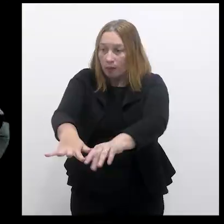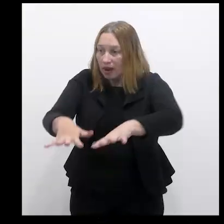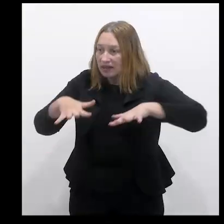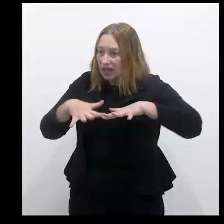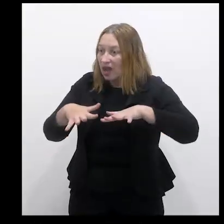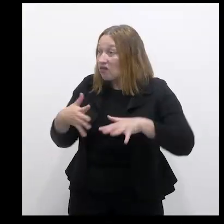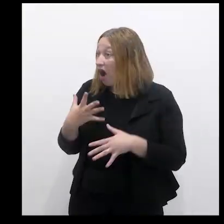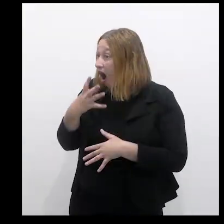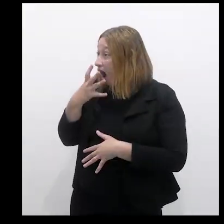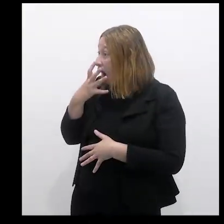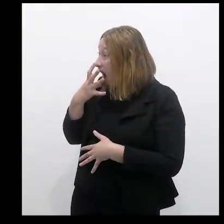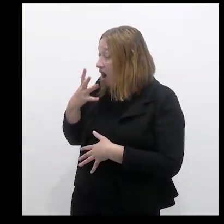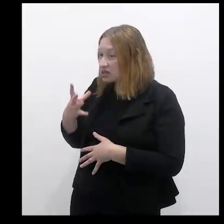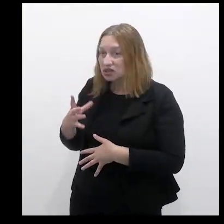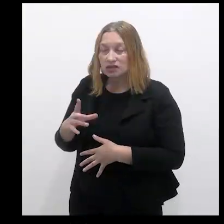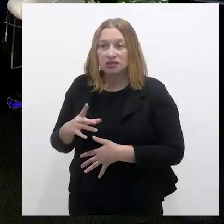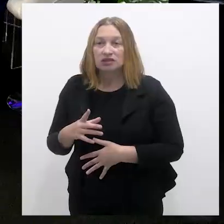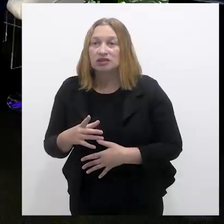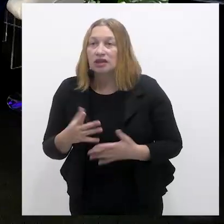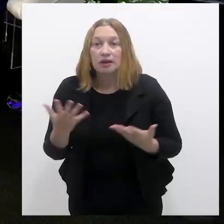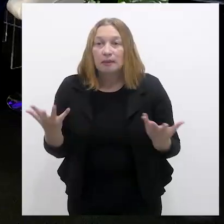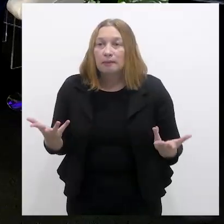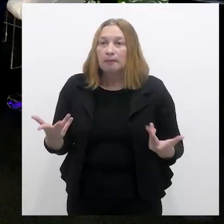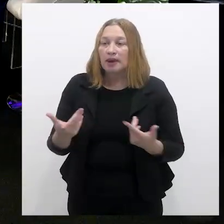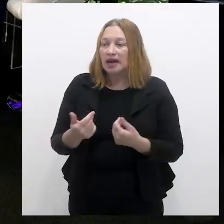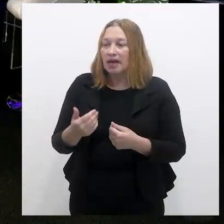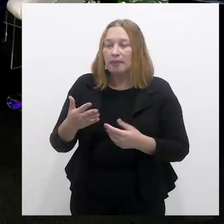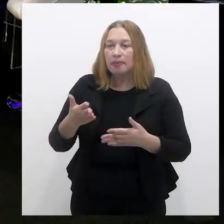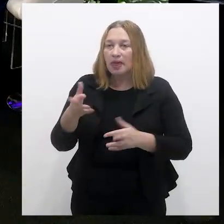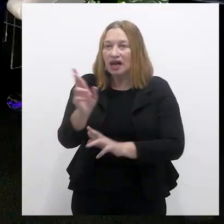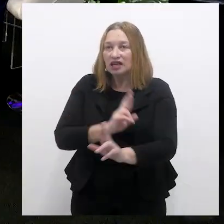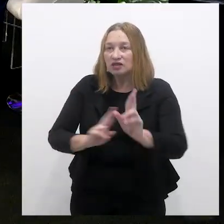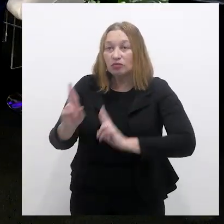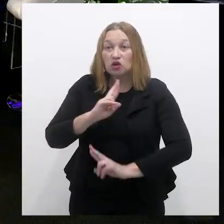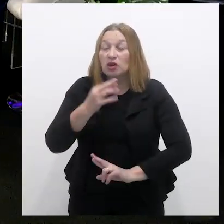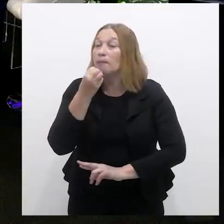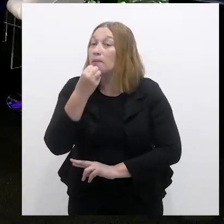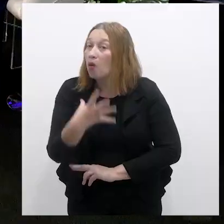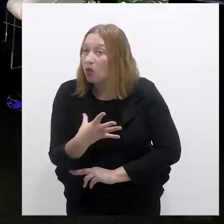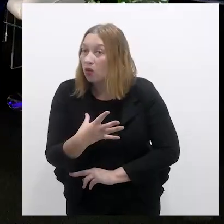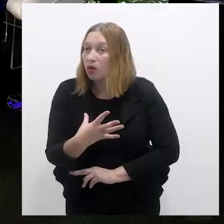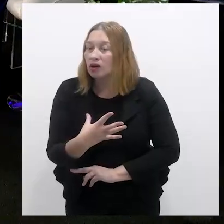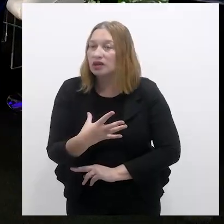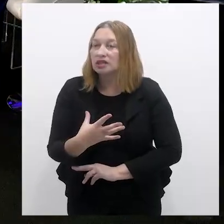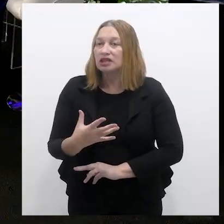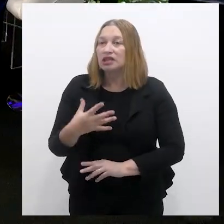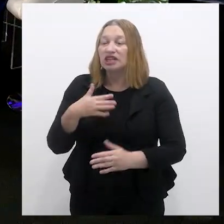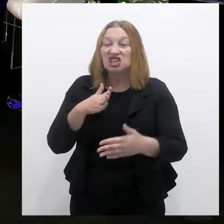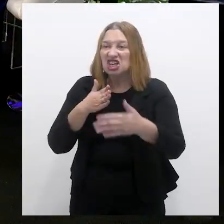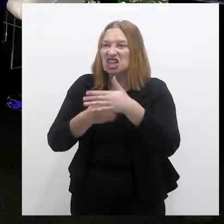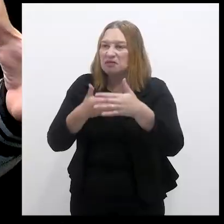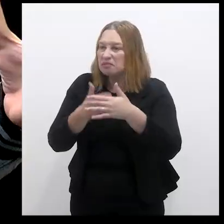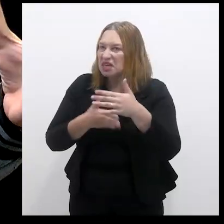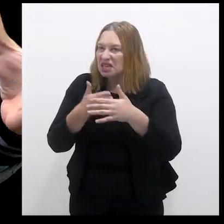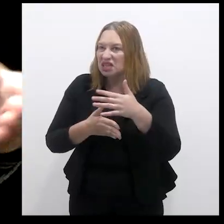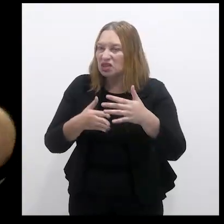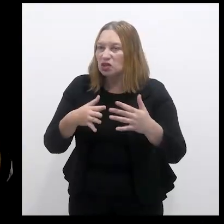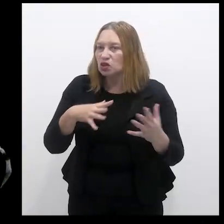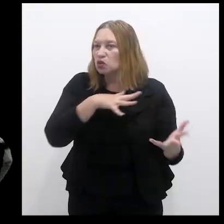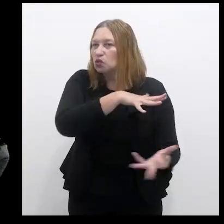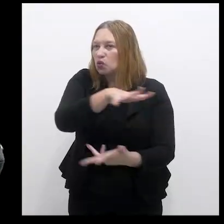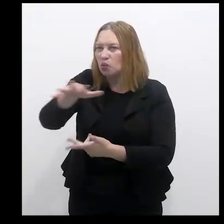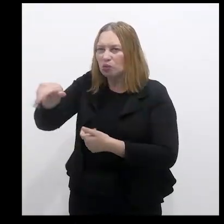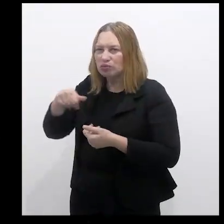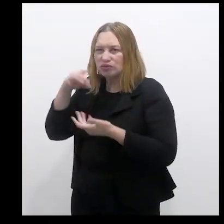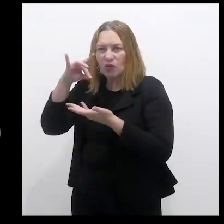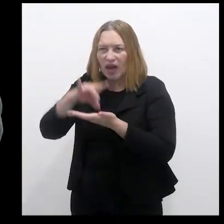devolvem coisas pra gente que a gente não espera. Com certeza. O repertório das crianças é muito mais vasto que o nosso. A gente se limita no mundo real. A criança tem